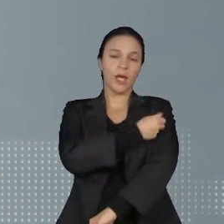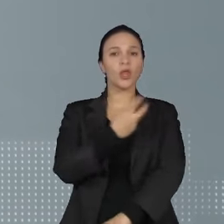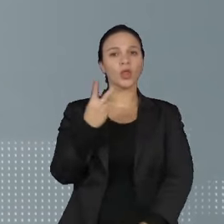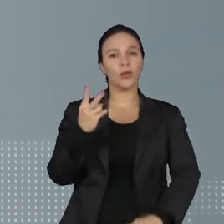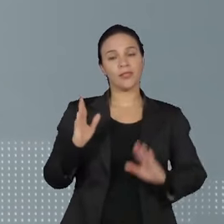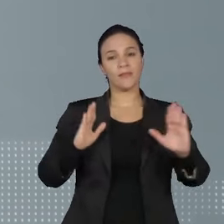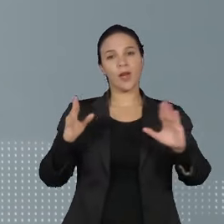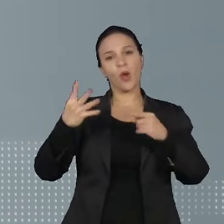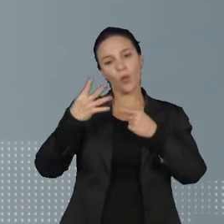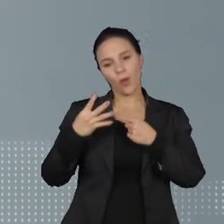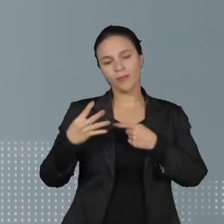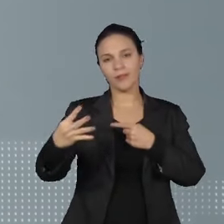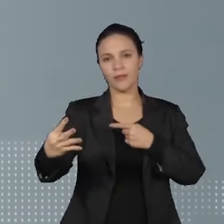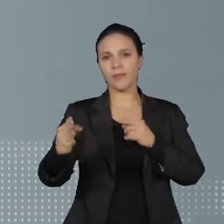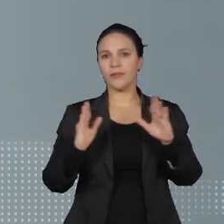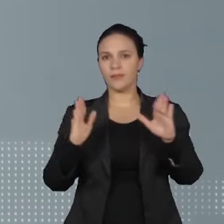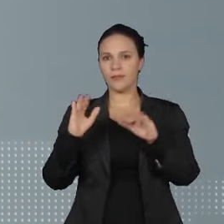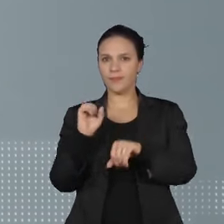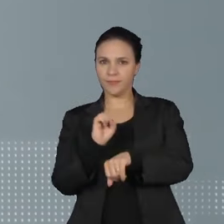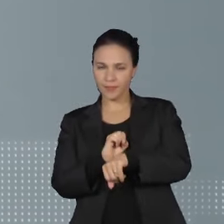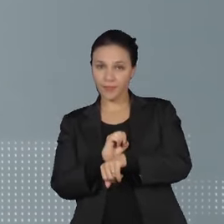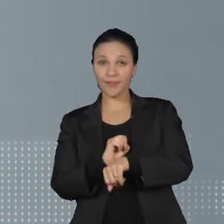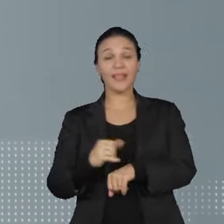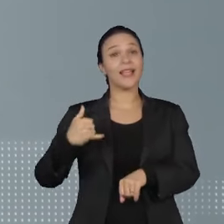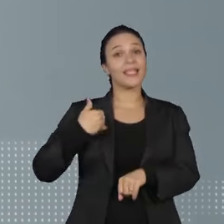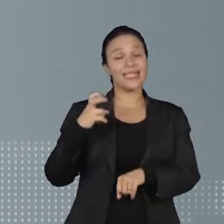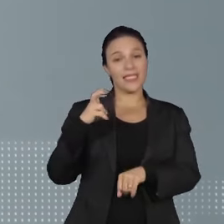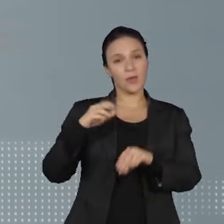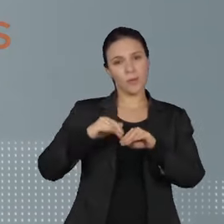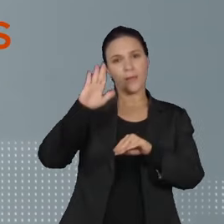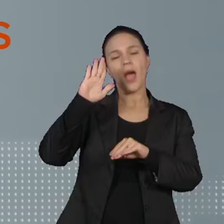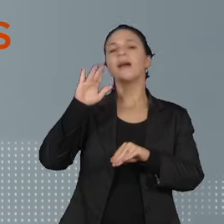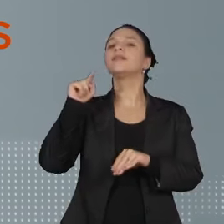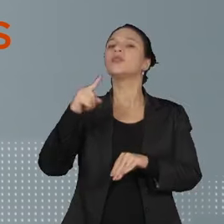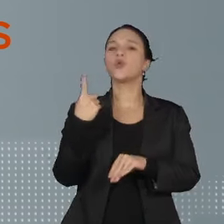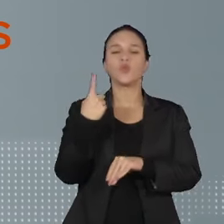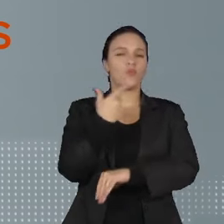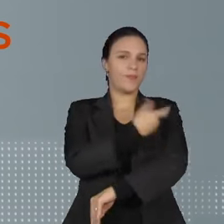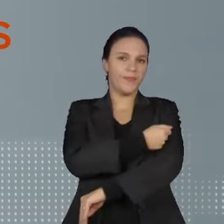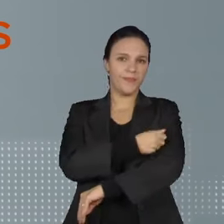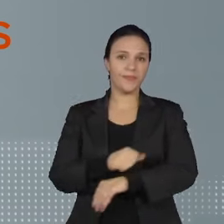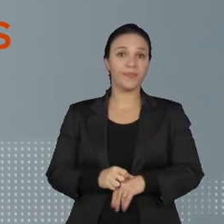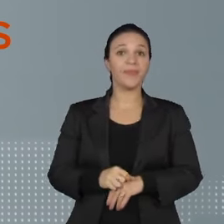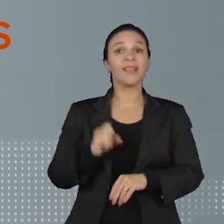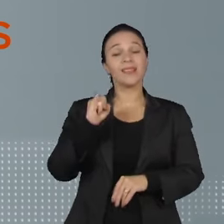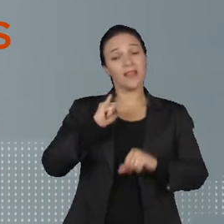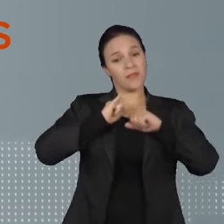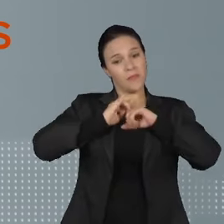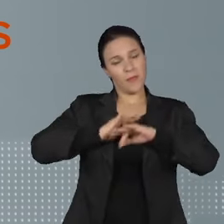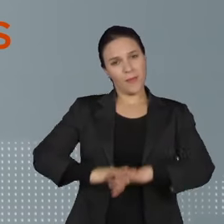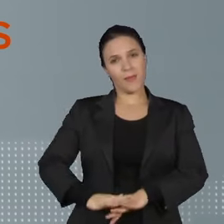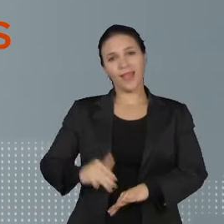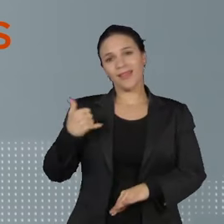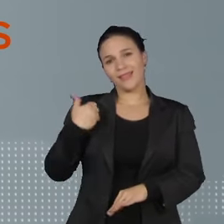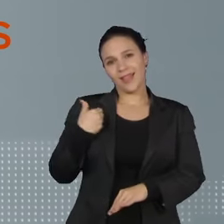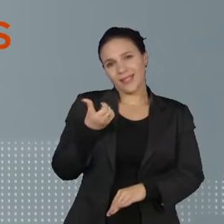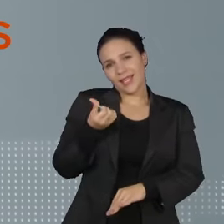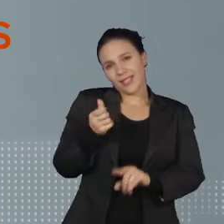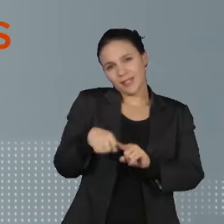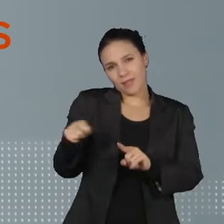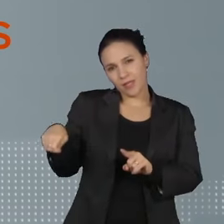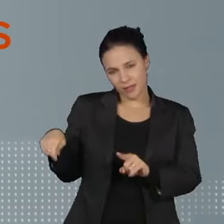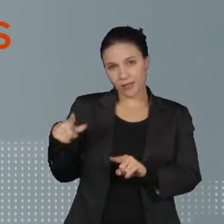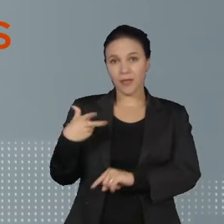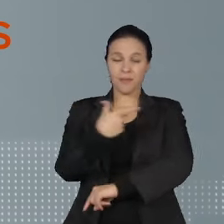de 4 semanas. Acima dos 5 anos, dose única. E imunocomprometidos a partir de 6 meses de idade